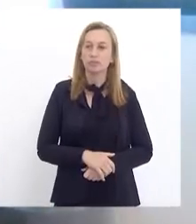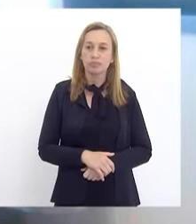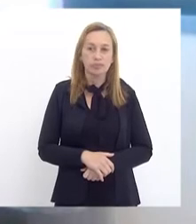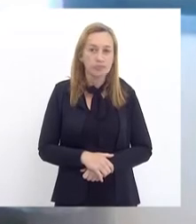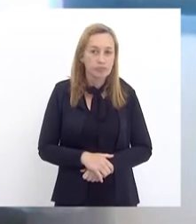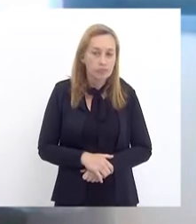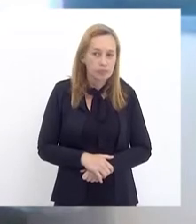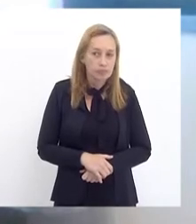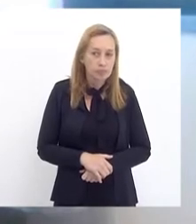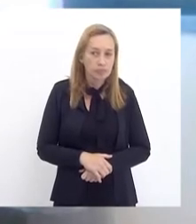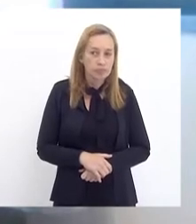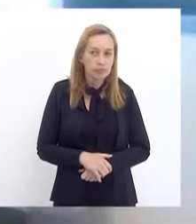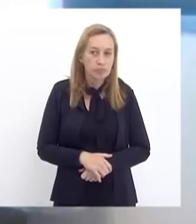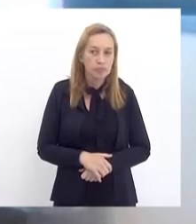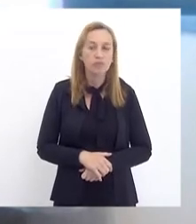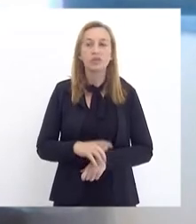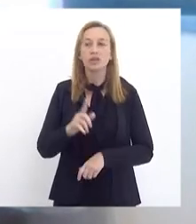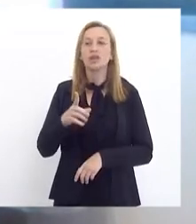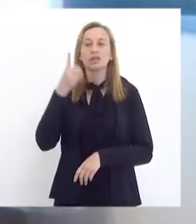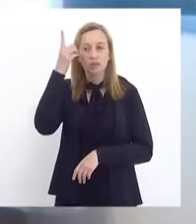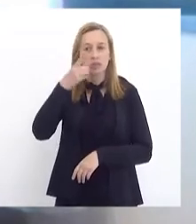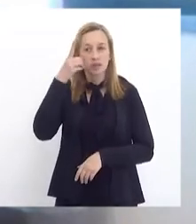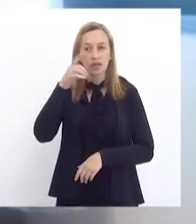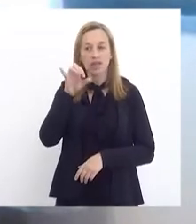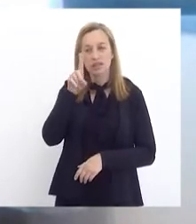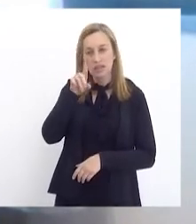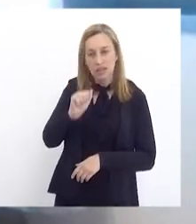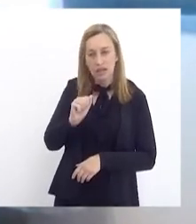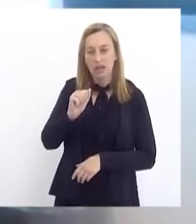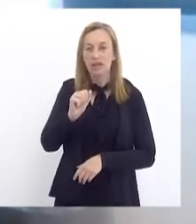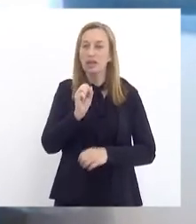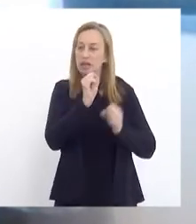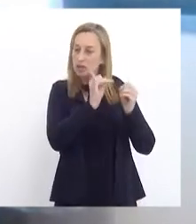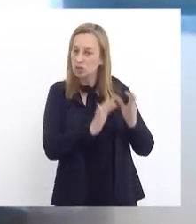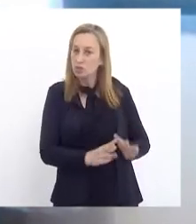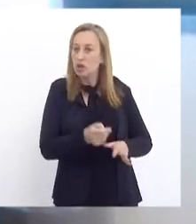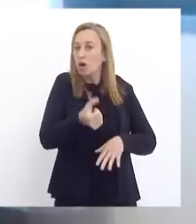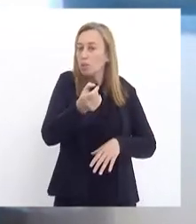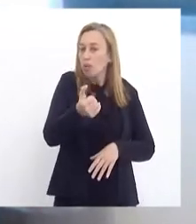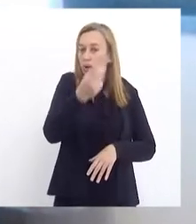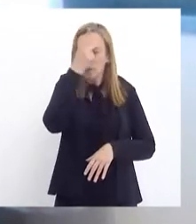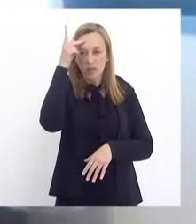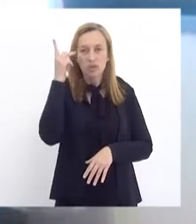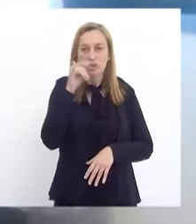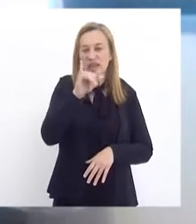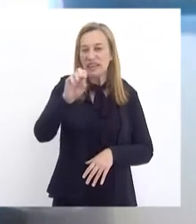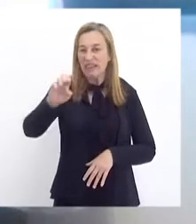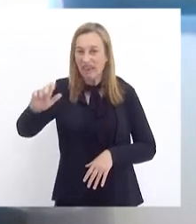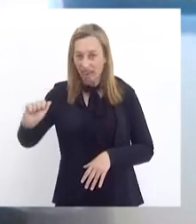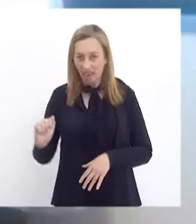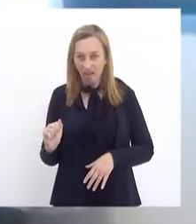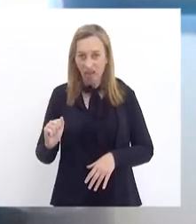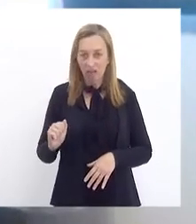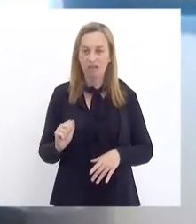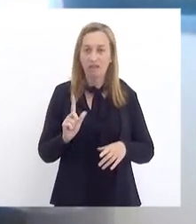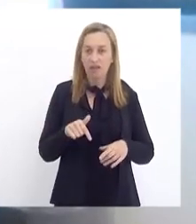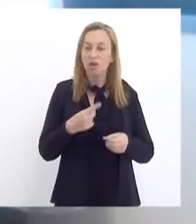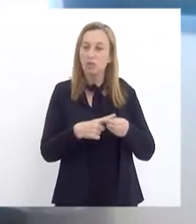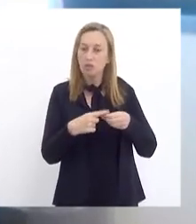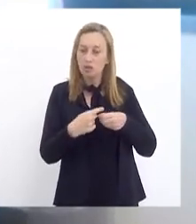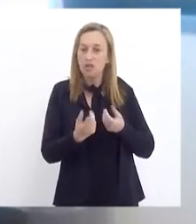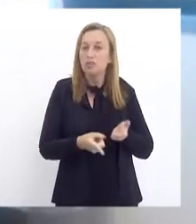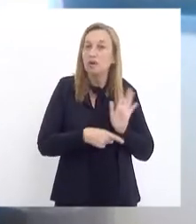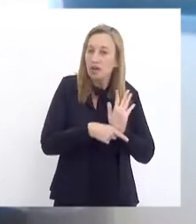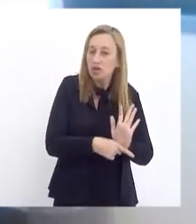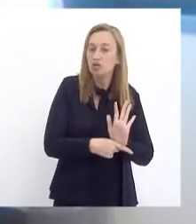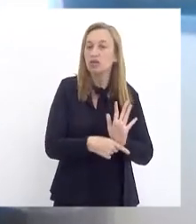deputada Célia Jordão, com razão, levanta. Né? Tem pouca gente no INEA. Então, o município quer ajudar a proteção.